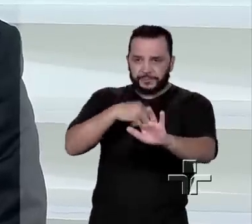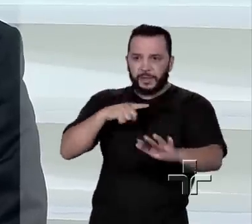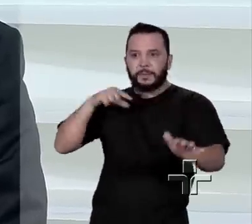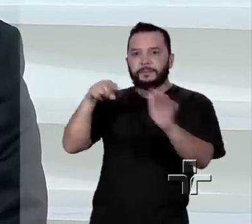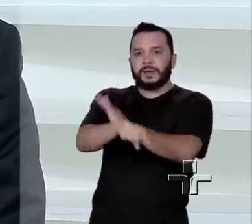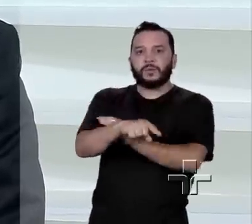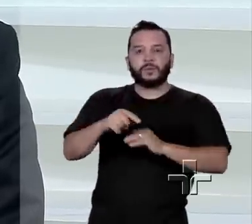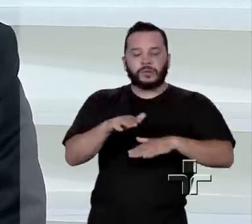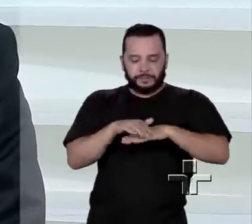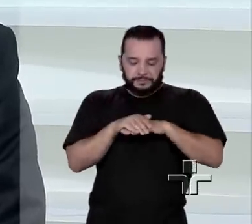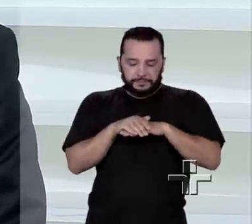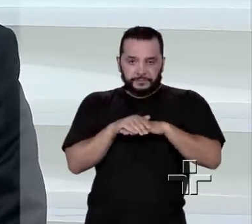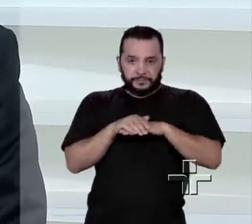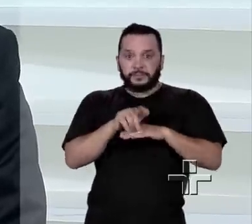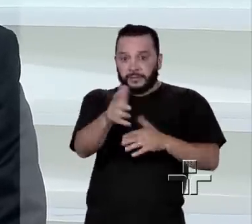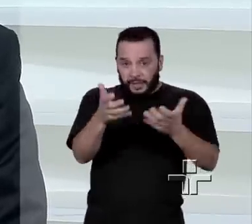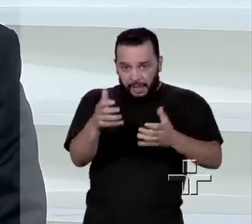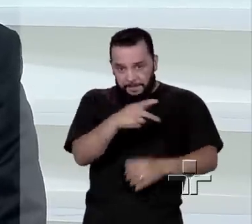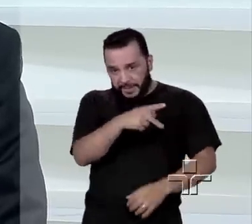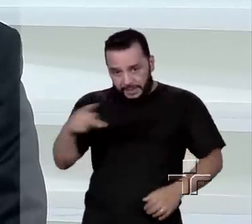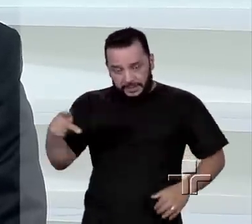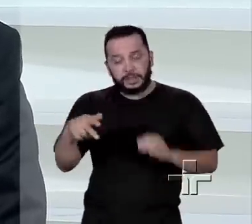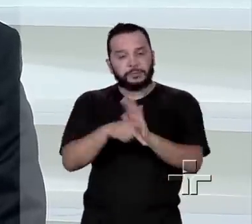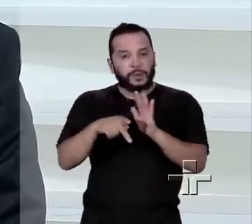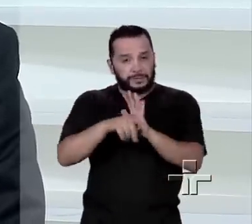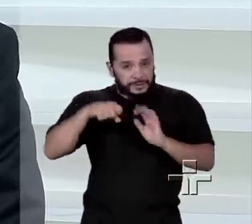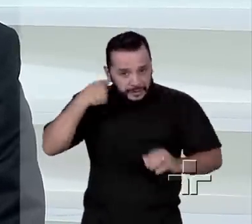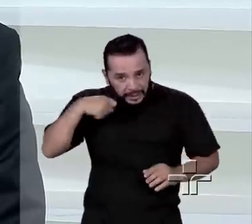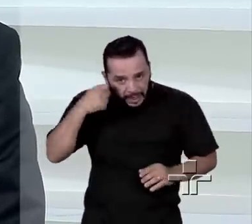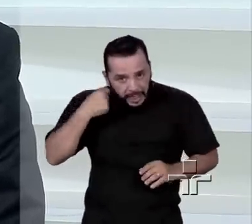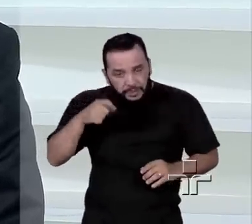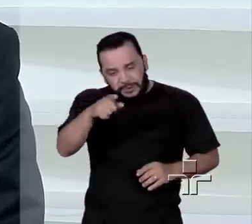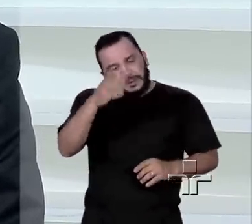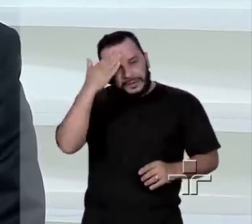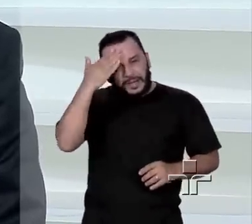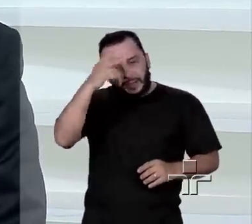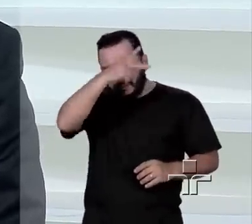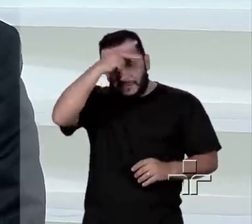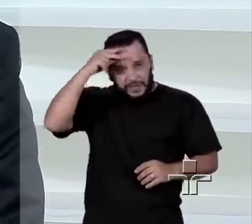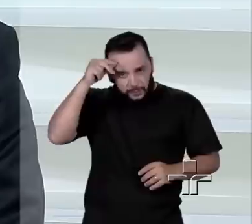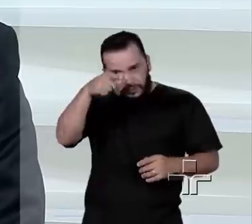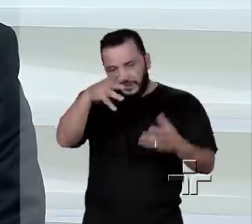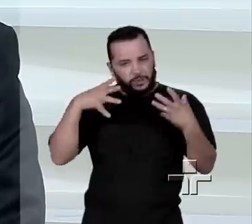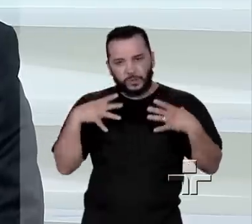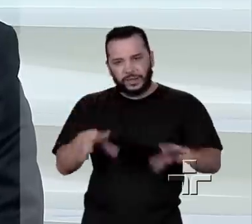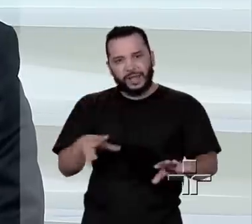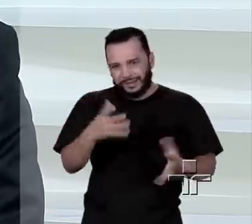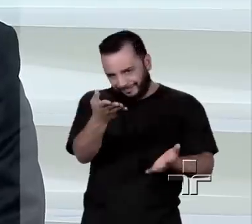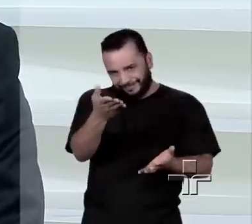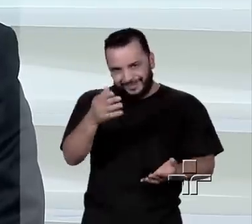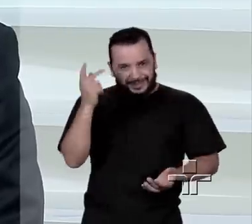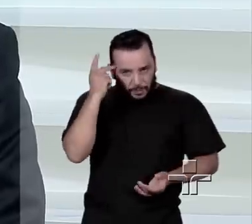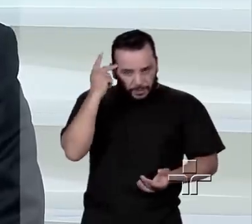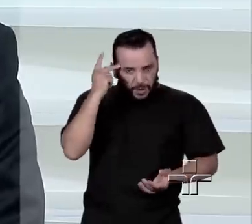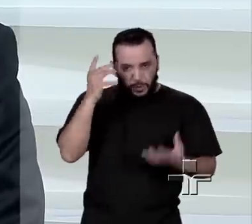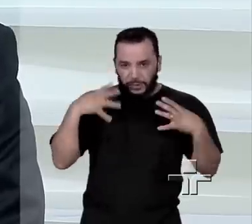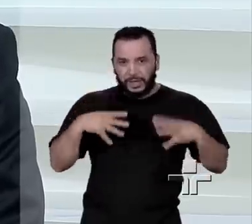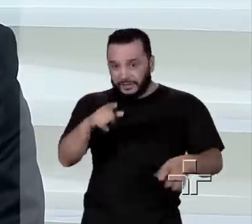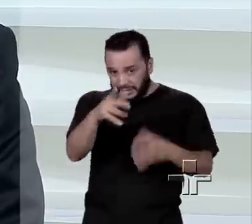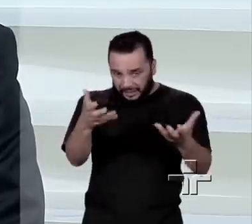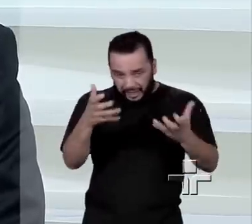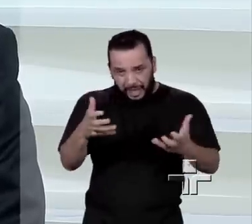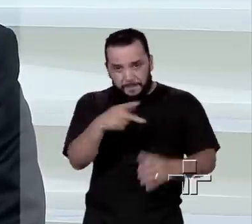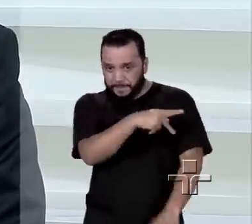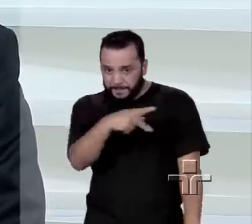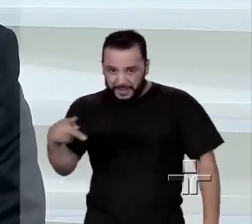O senhor gostaria de ser presidente do Senado? Eu sei que para a Prefeitura de São Paulo o senhor não pretende concorrer daqui a 2 anos, mas de jeito nenhum. O senhor quer ser